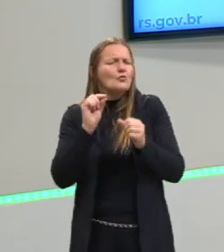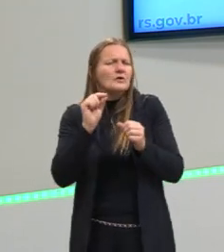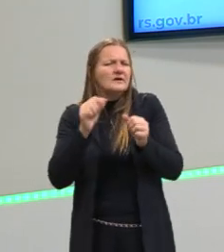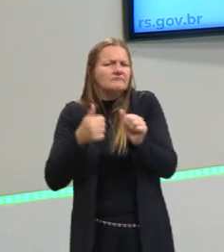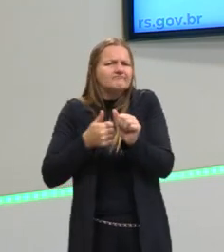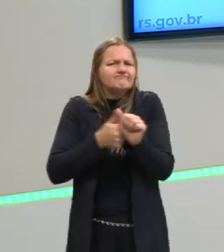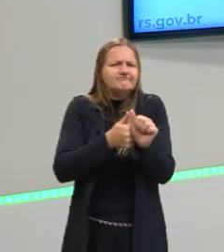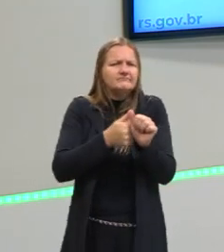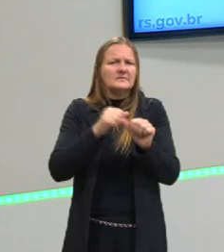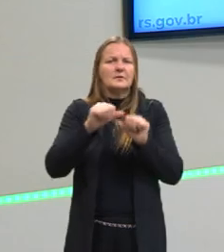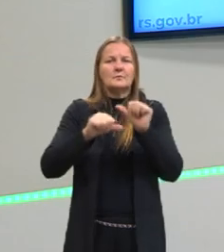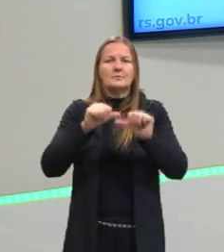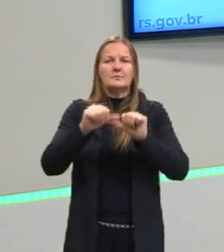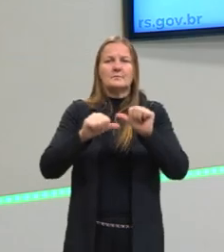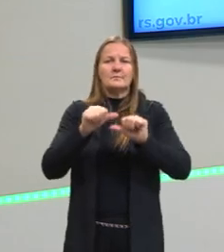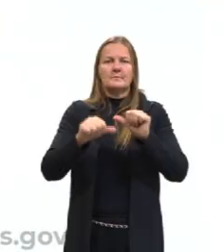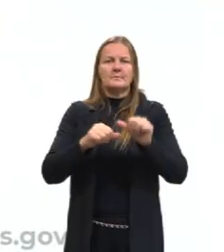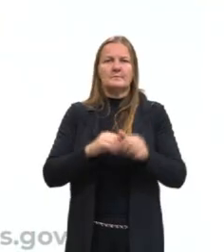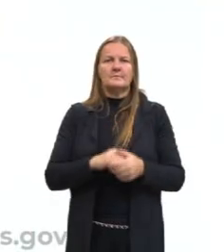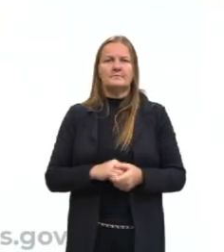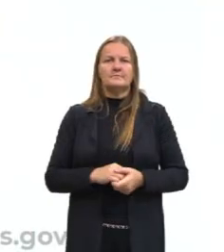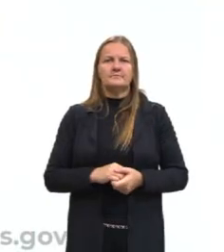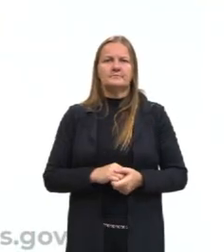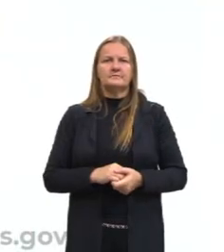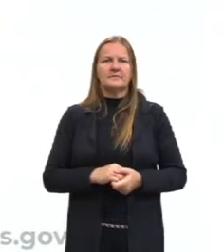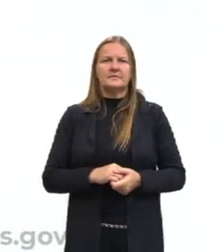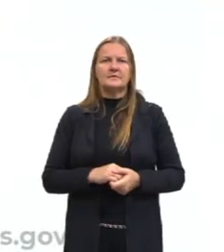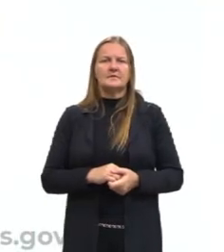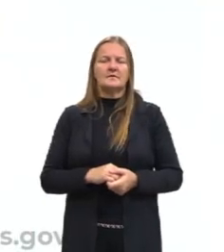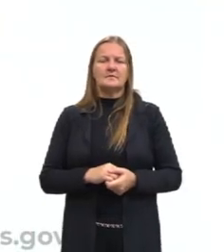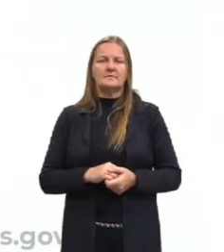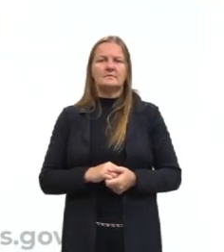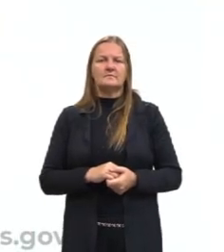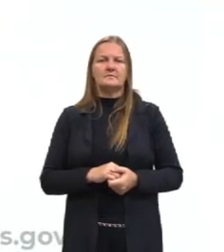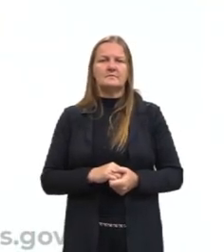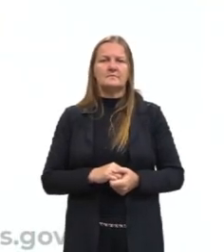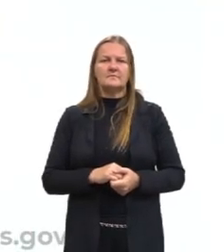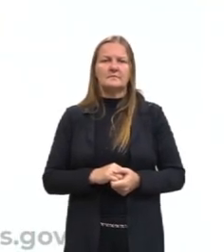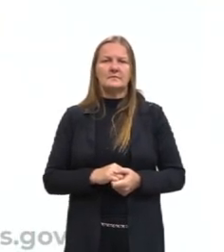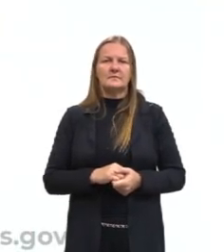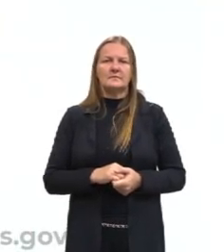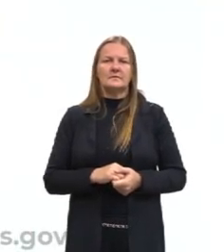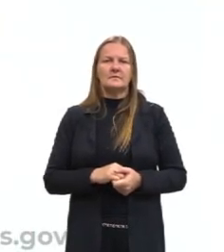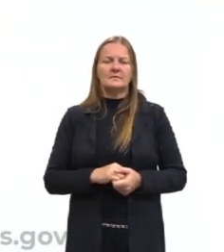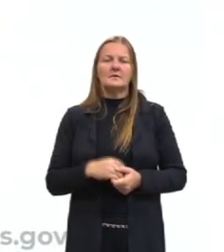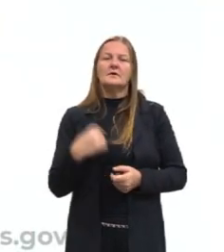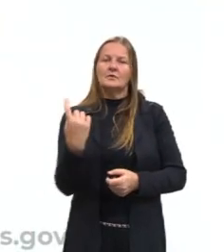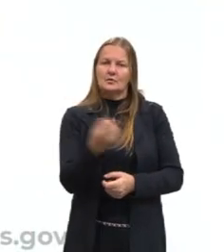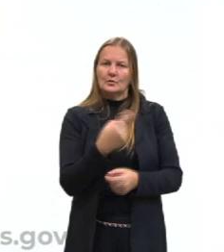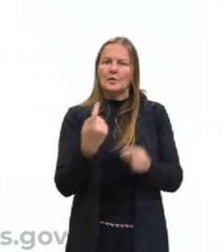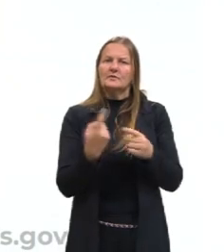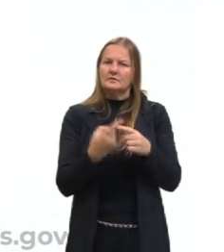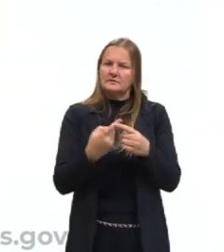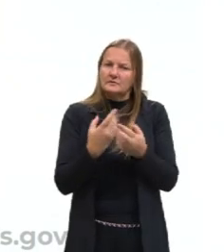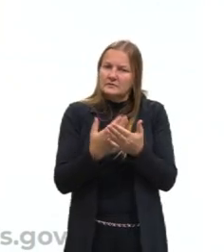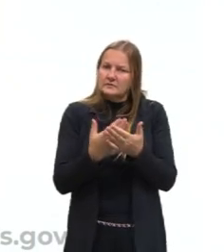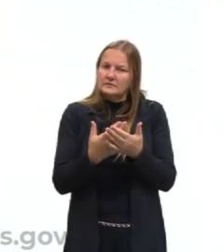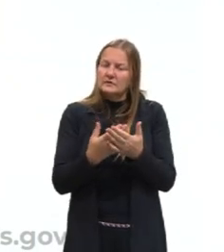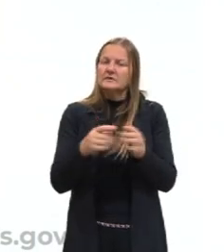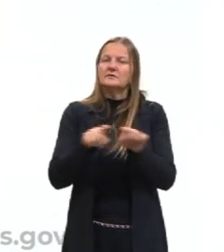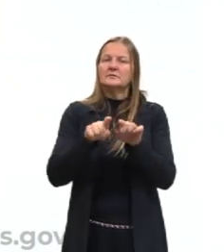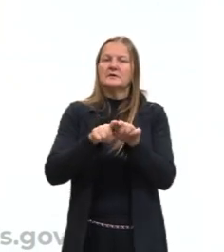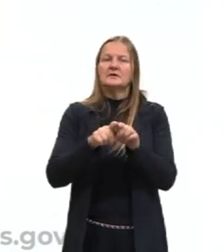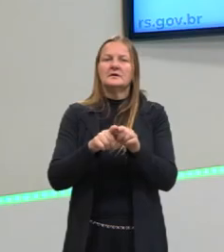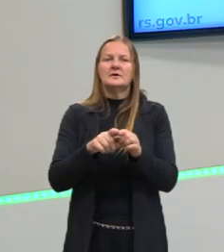modifica que é o primeiro motor ou o motor imóvel mas também vamos estudar mais isso no decorrer da aula